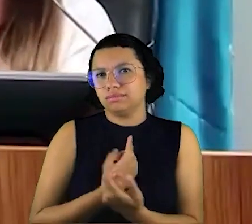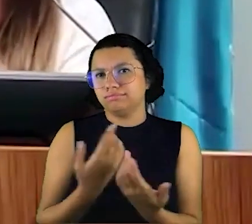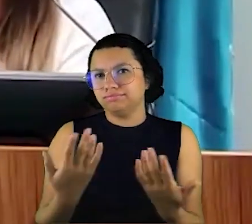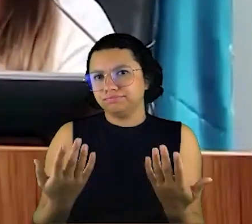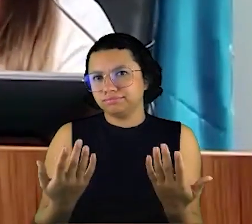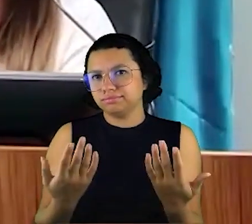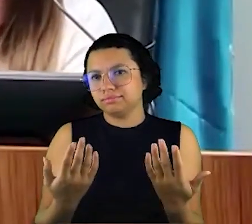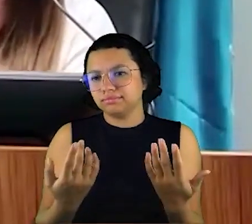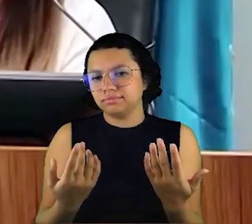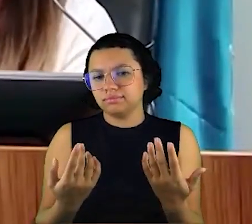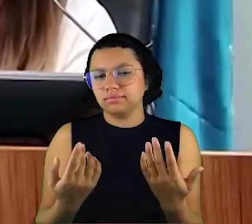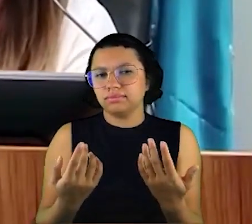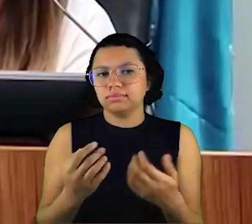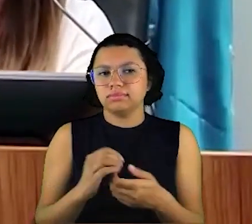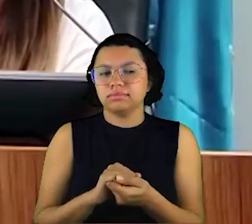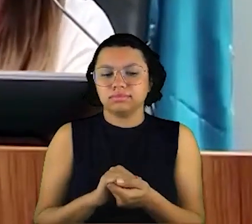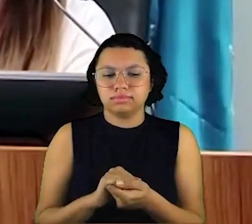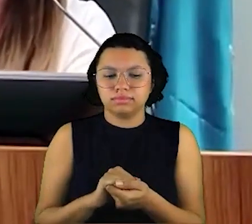individualizadas, né?